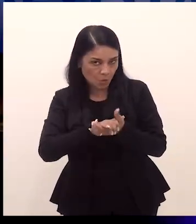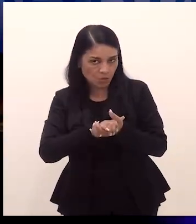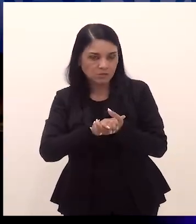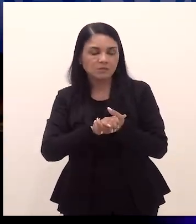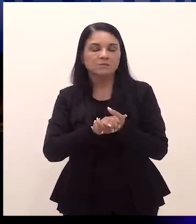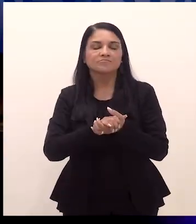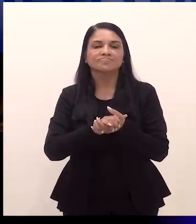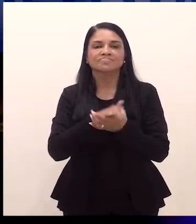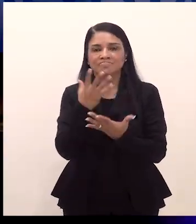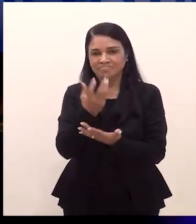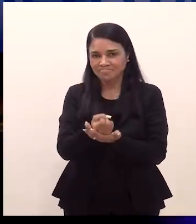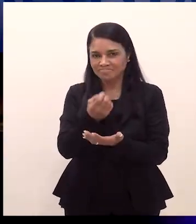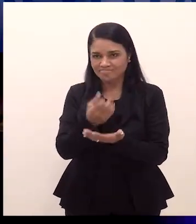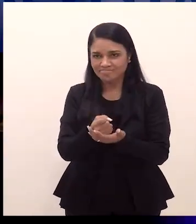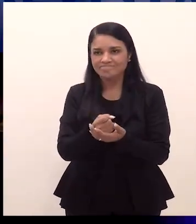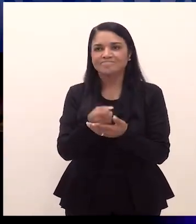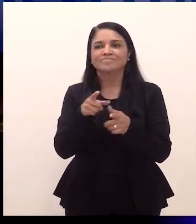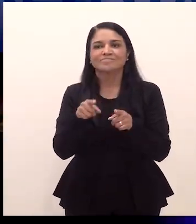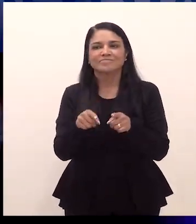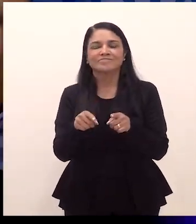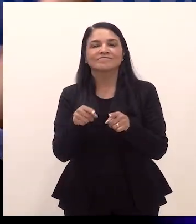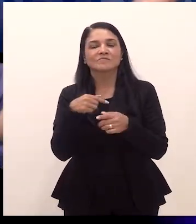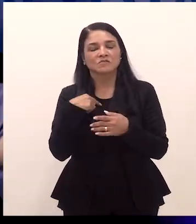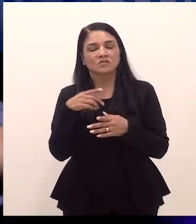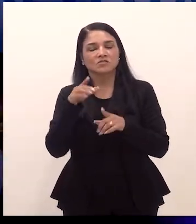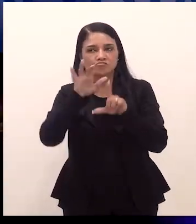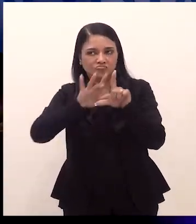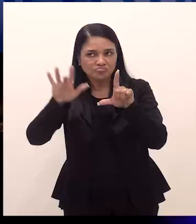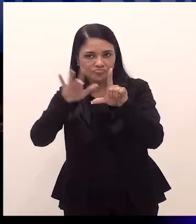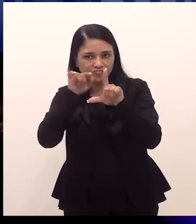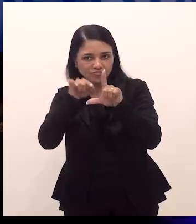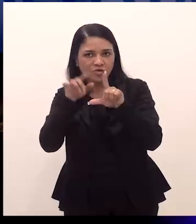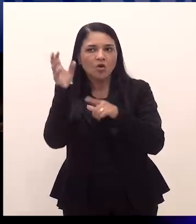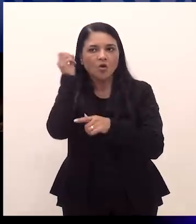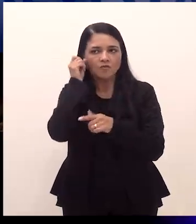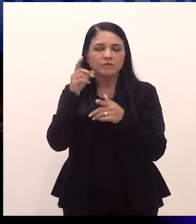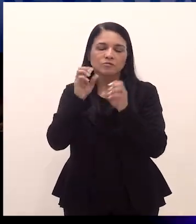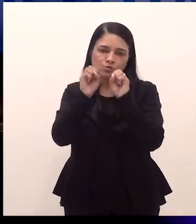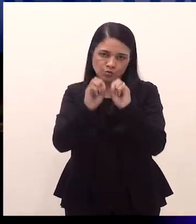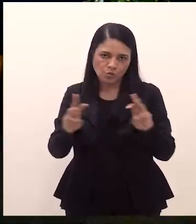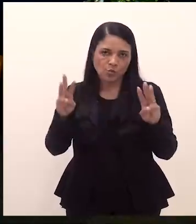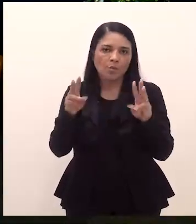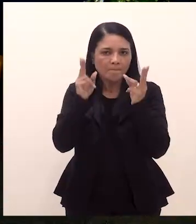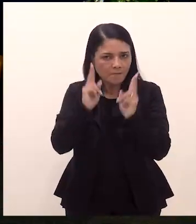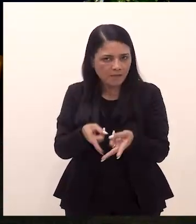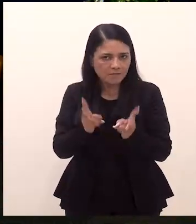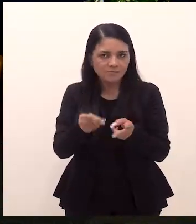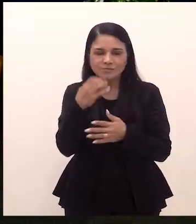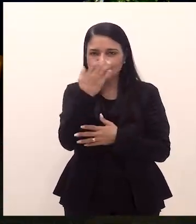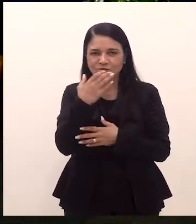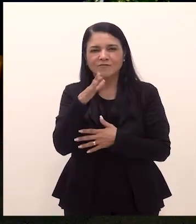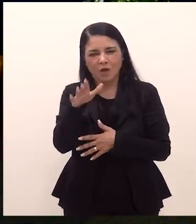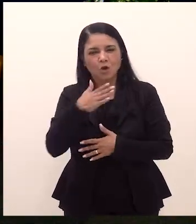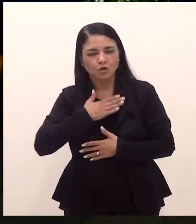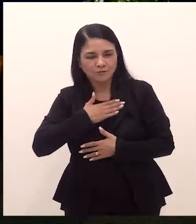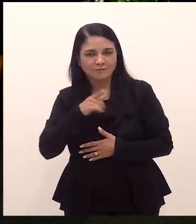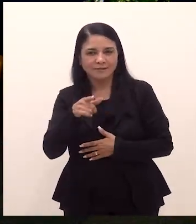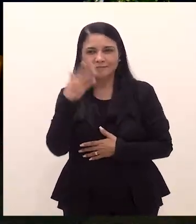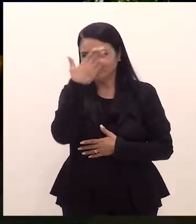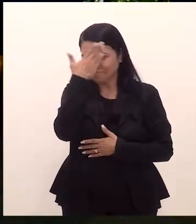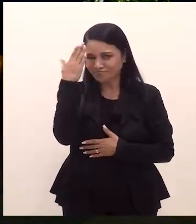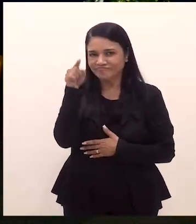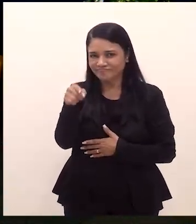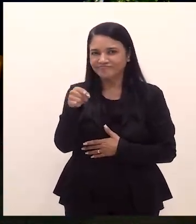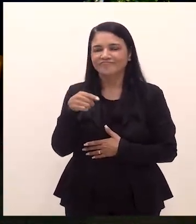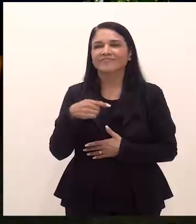vai ser basicamente a mesma sonoridade que você ouve na plataforma, vocês vão ouvir lá no show. Com certeza quem for vai se amarrar.